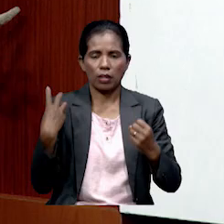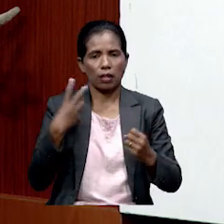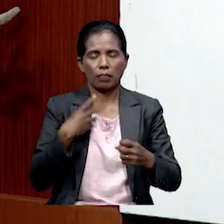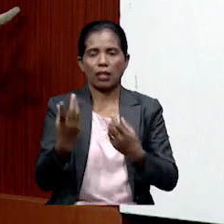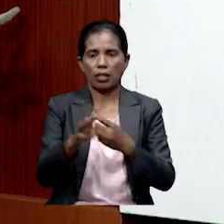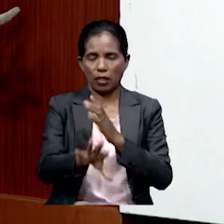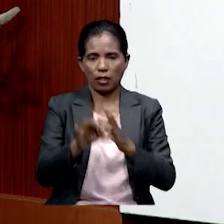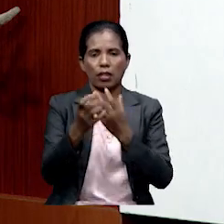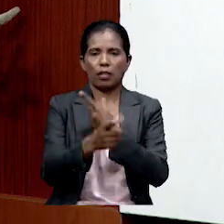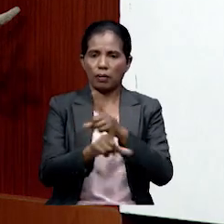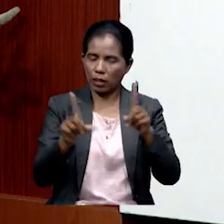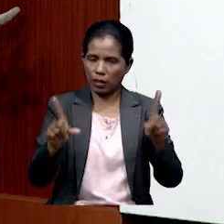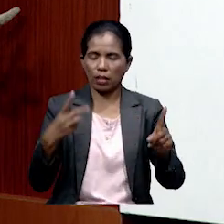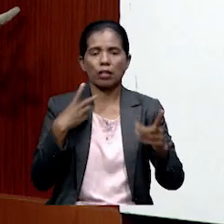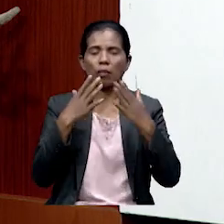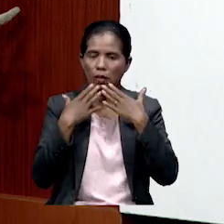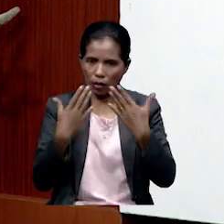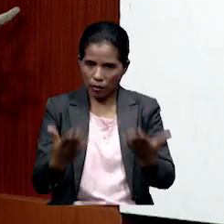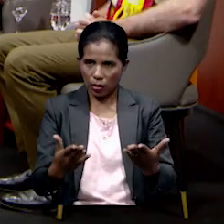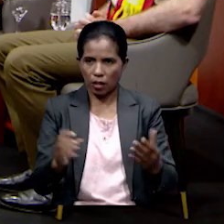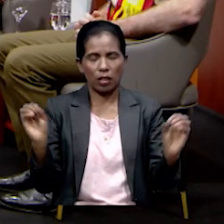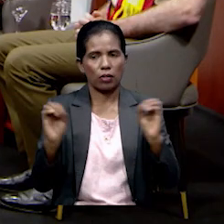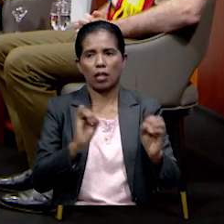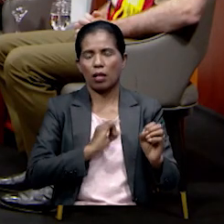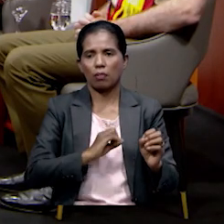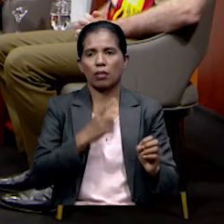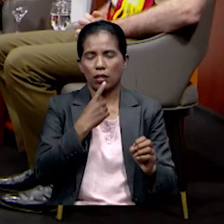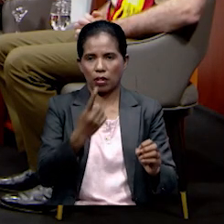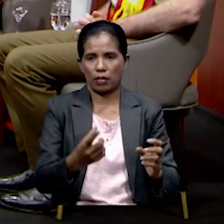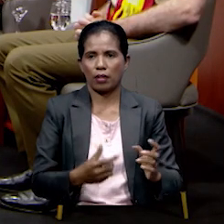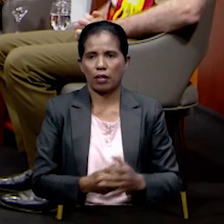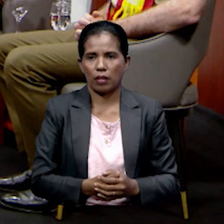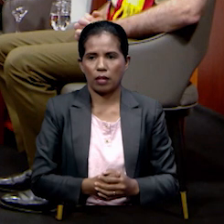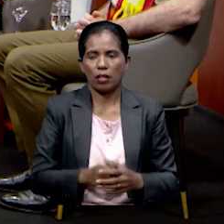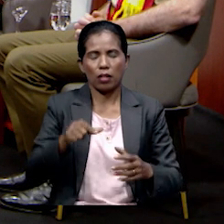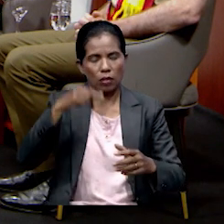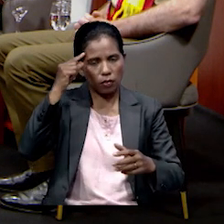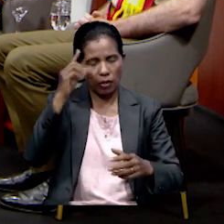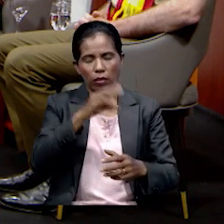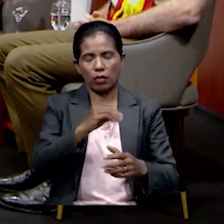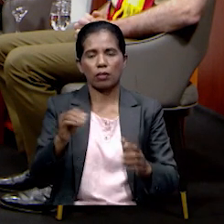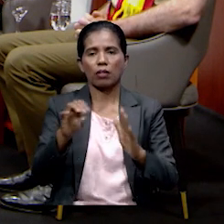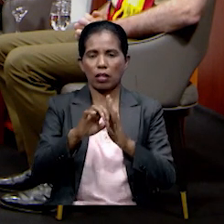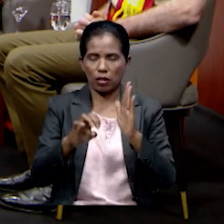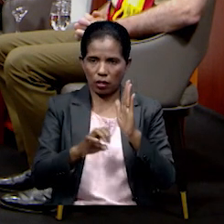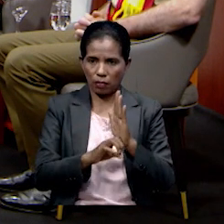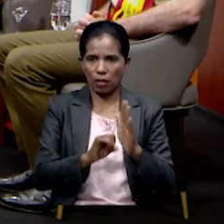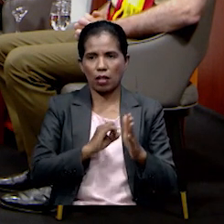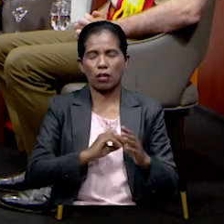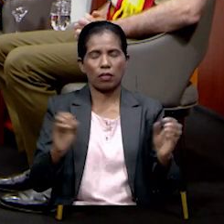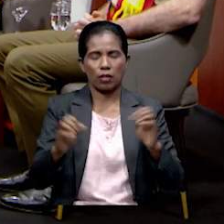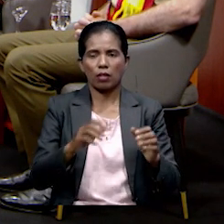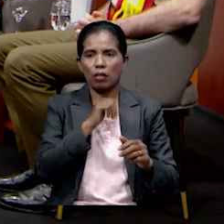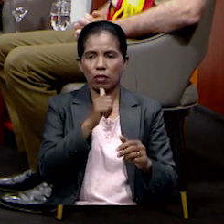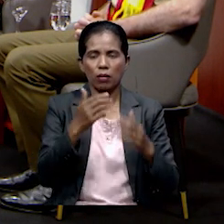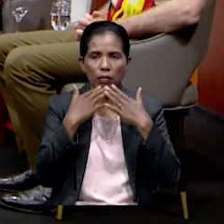e agradece, e laos, hau matu com a coração, mas ne governo está no Macatene. E hau fiar que tem a lagosta e tato, agradece, e